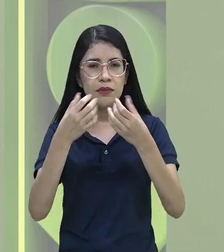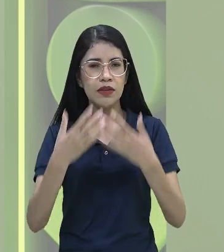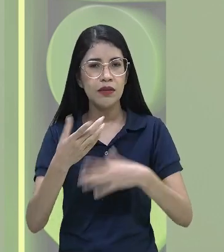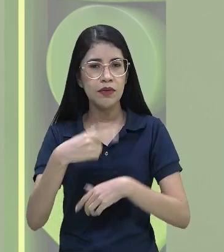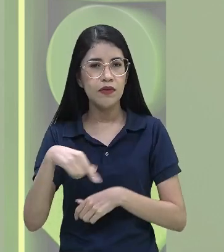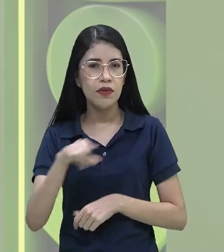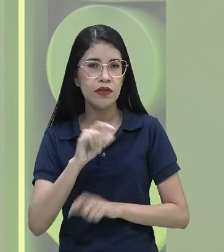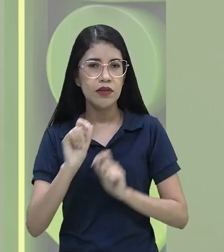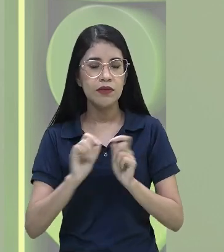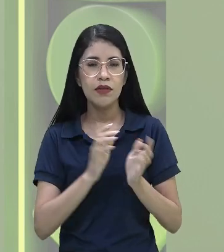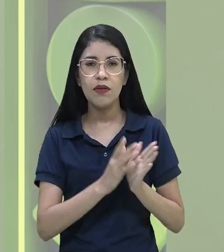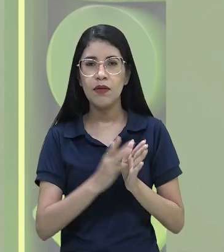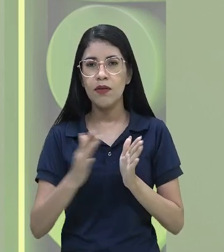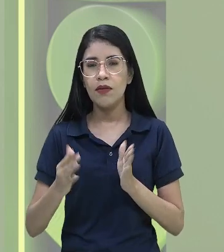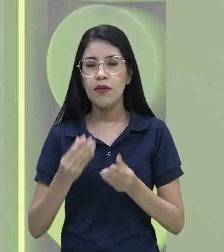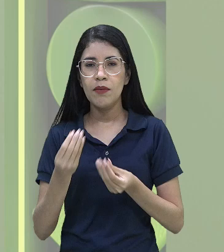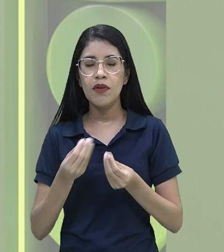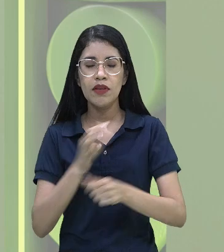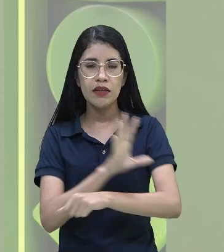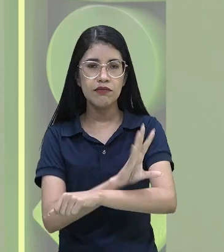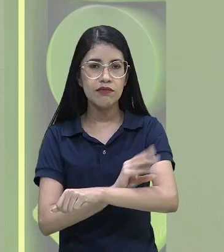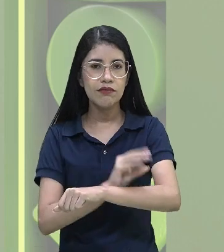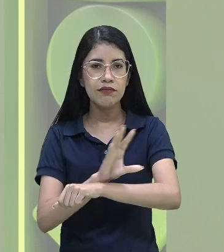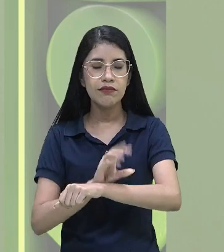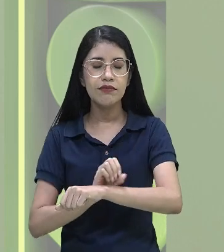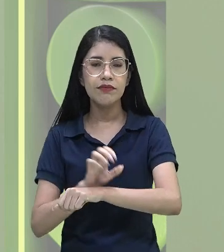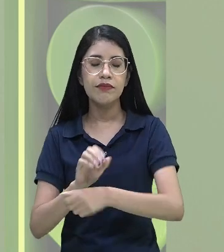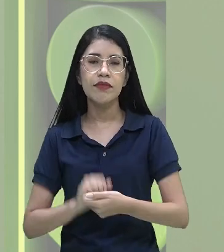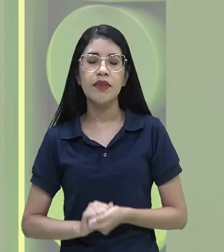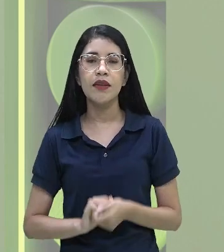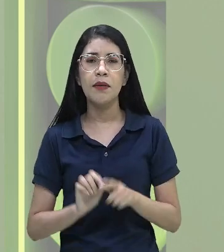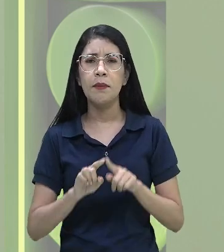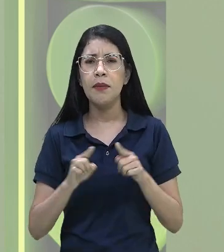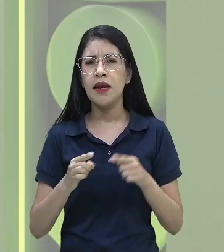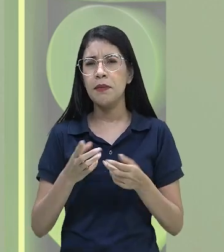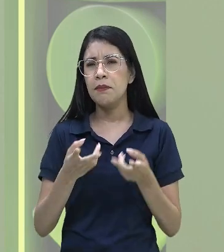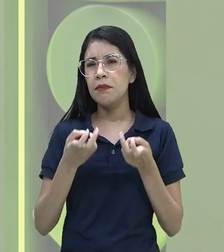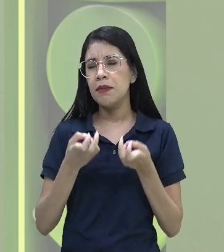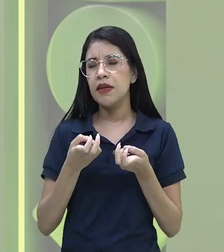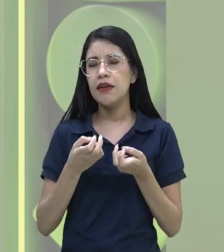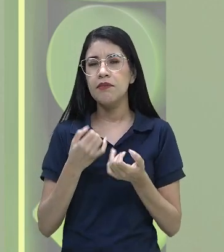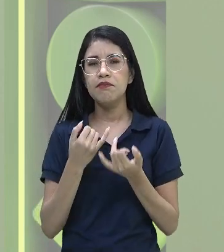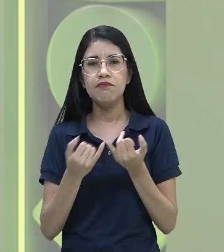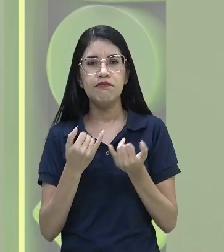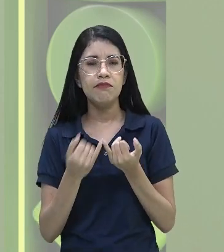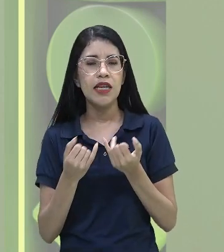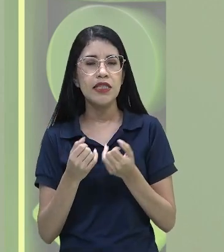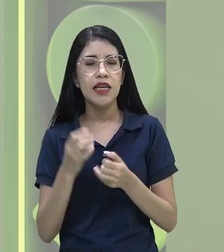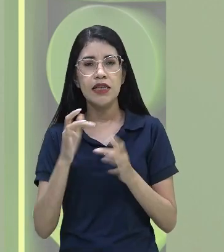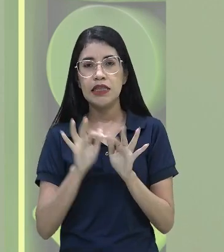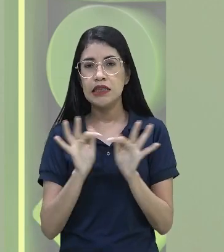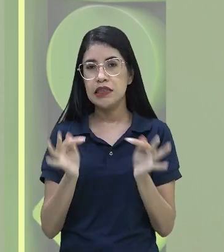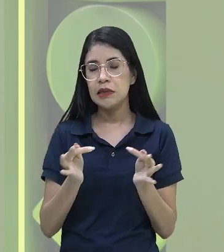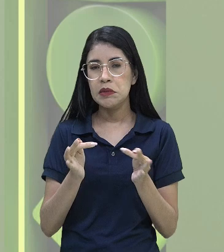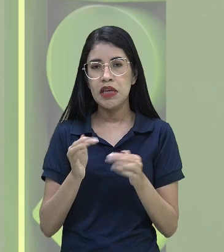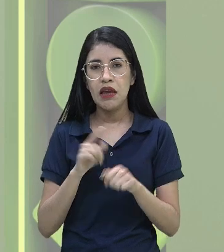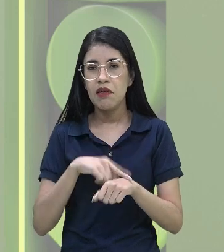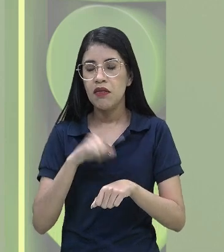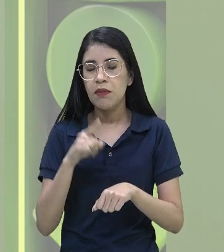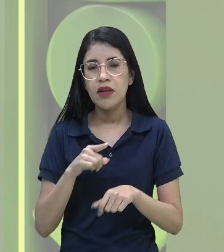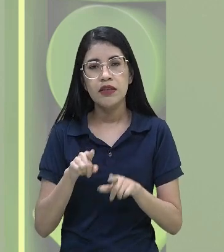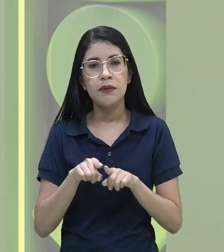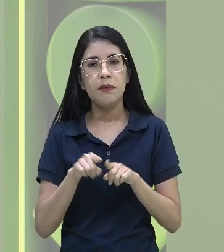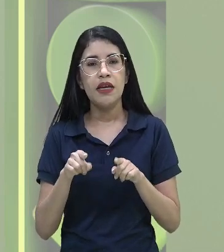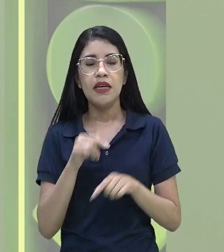o processo de contração muscular. Embora esse processo pareça simples e pareça que acontece de forma automática, se a gente observar, por